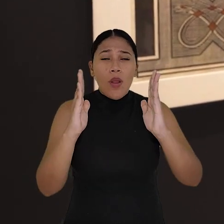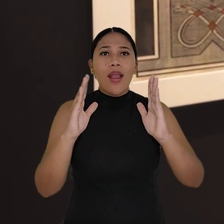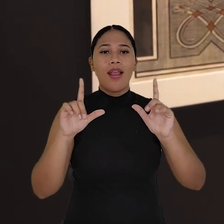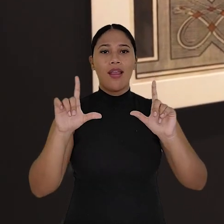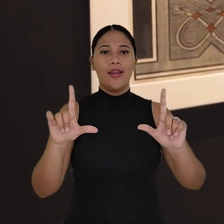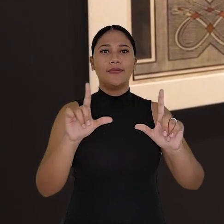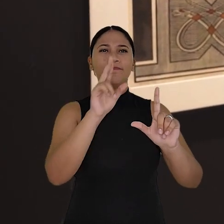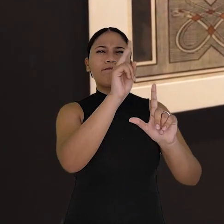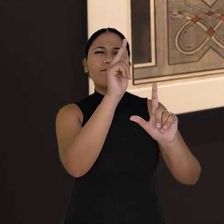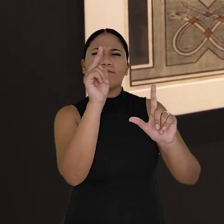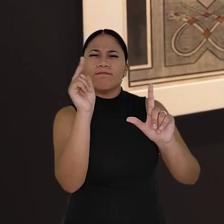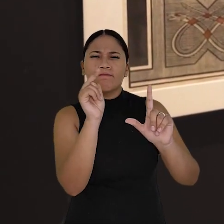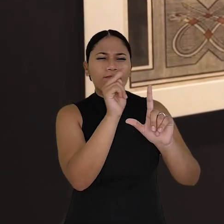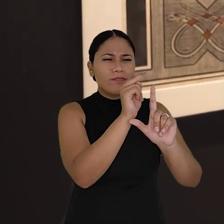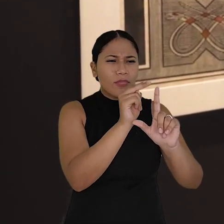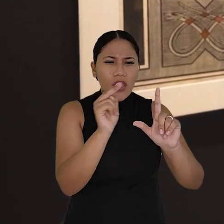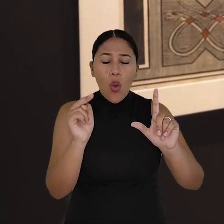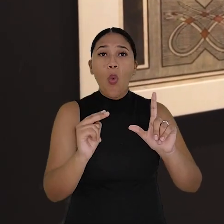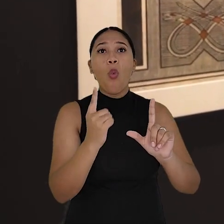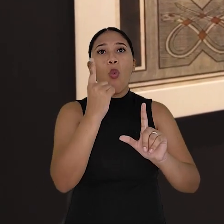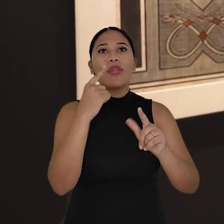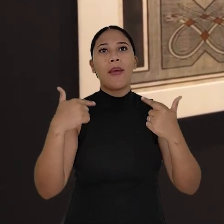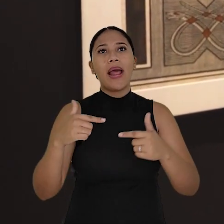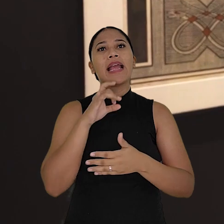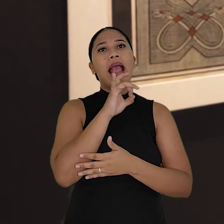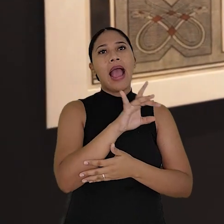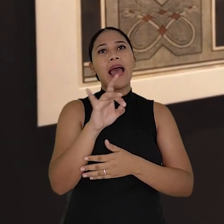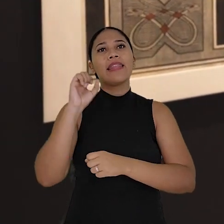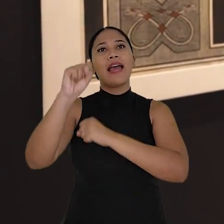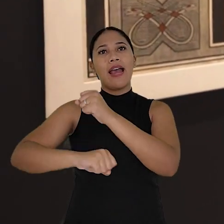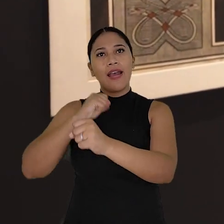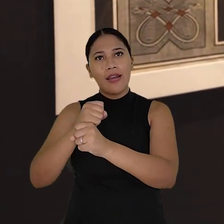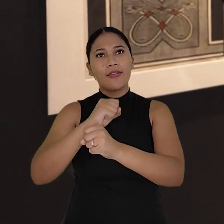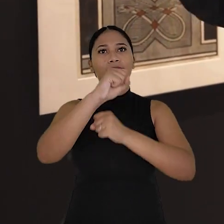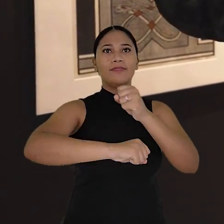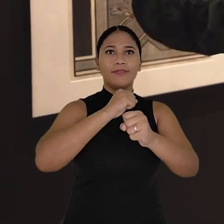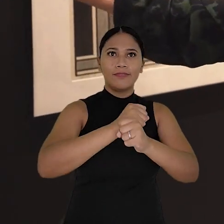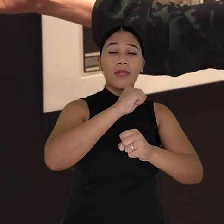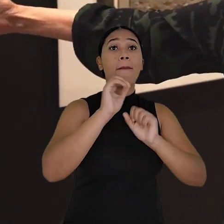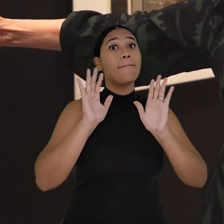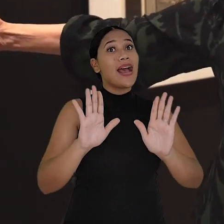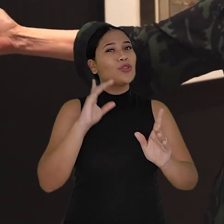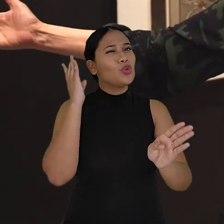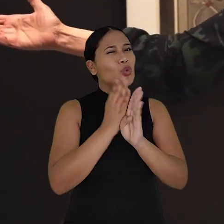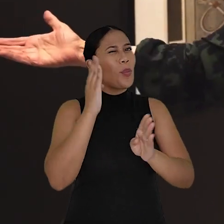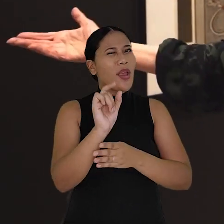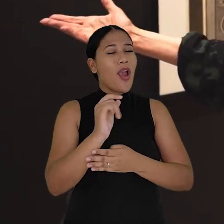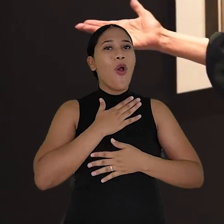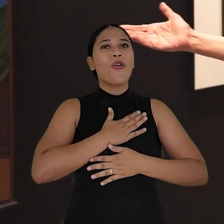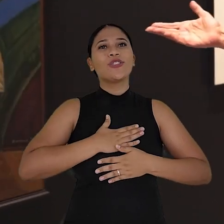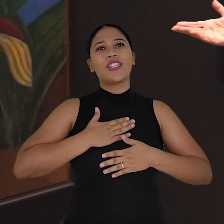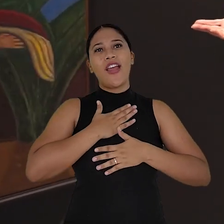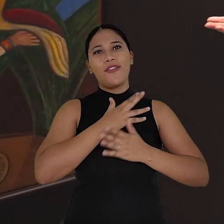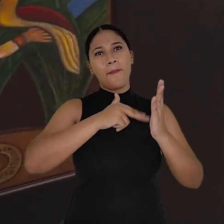cada matriz dessa, ele produzia um trabalho por ano. Mas na pesquisa eu descobri que ele gostava